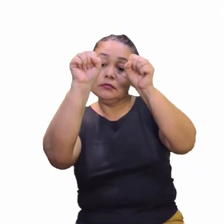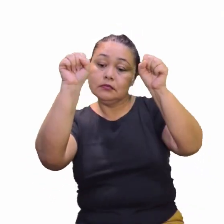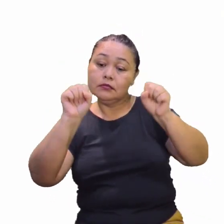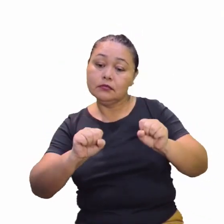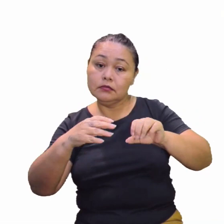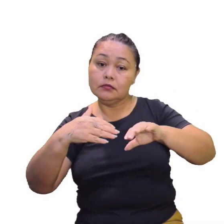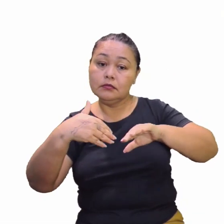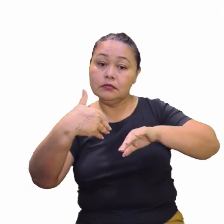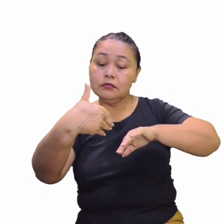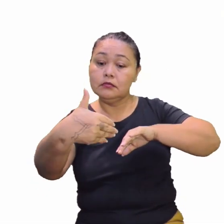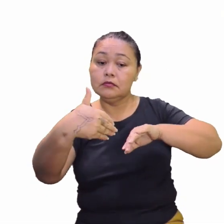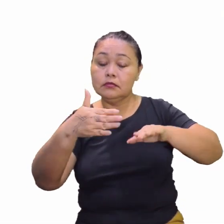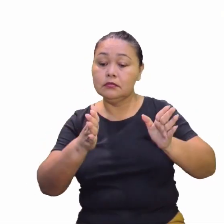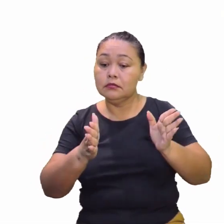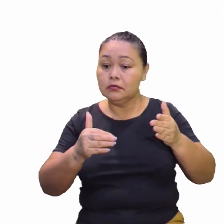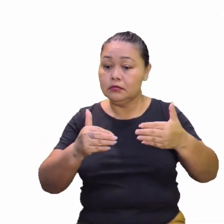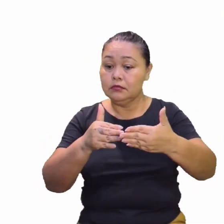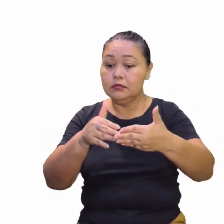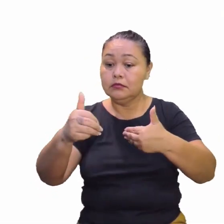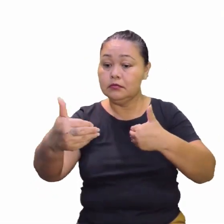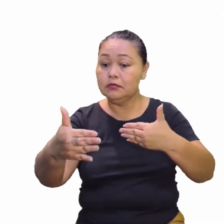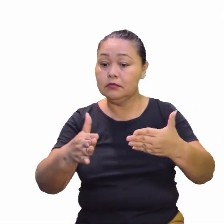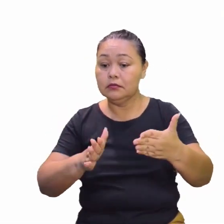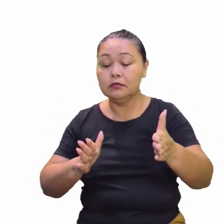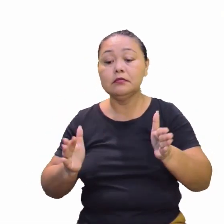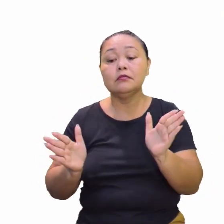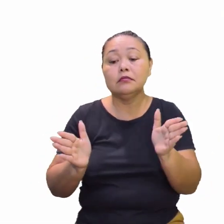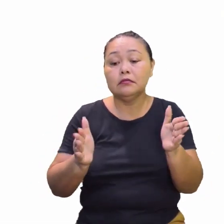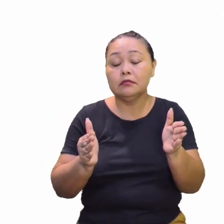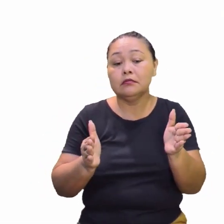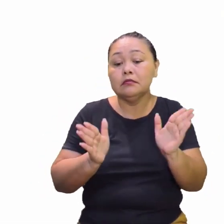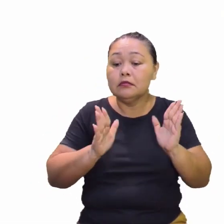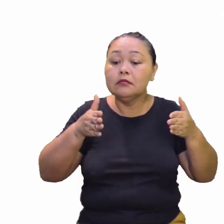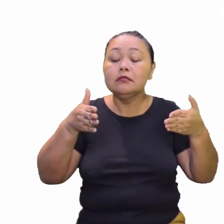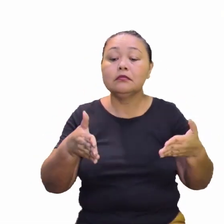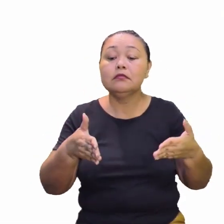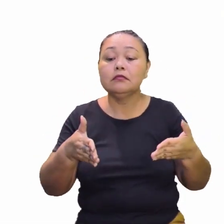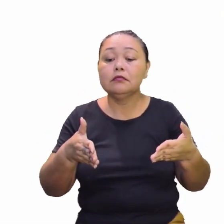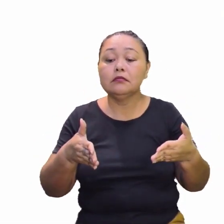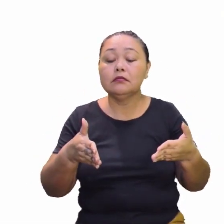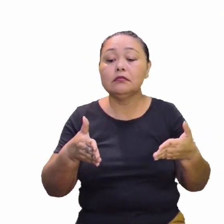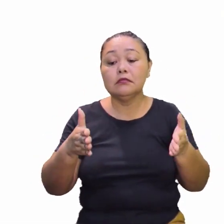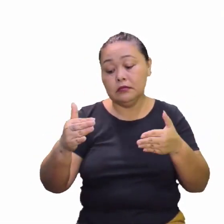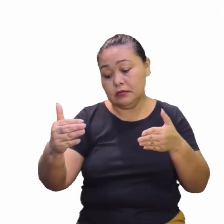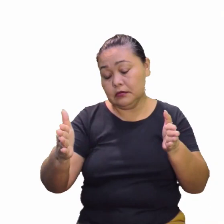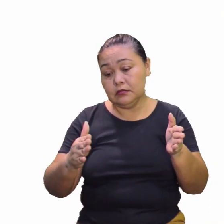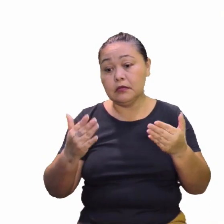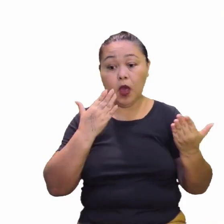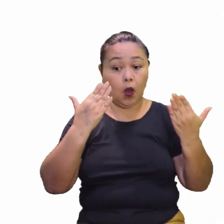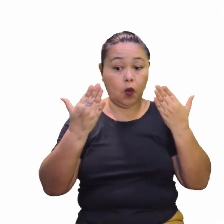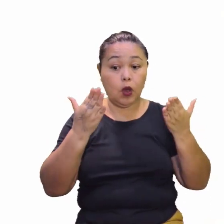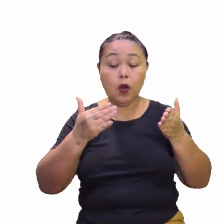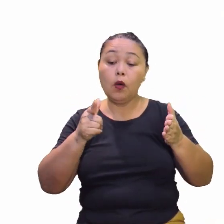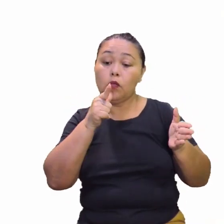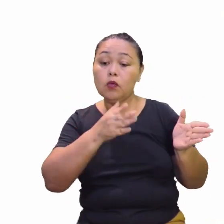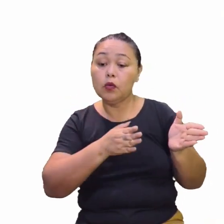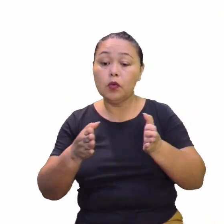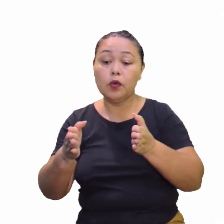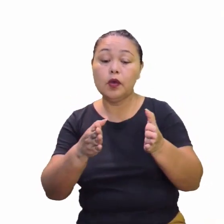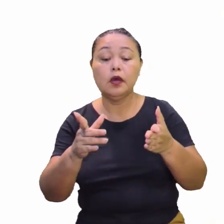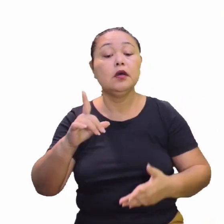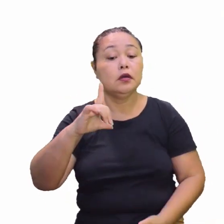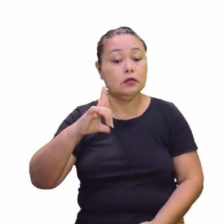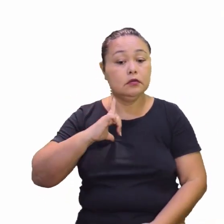sistema semi-intensivo. Porque agora a gente tem uma área que é destinada, vamos colocar, menor se comparada com o tamanho do